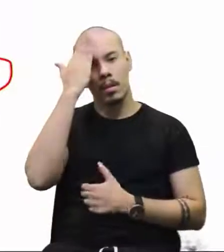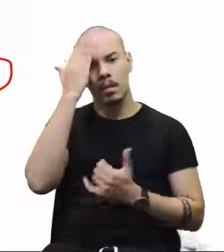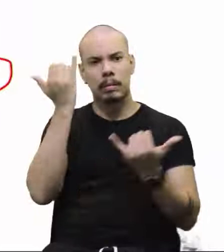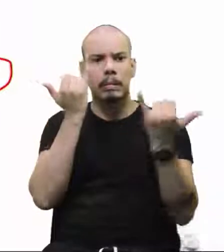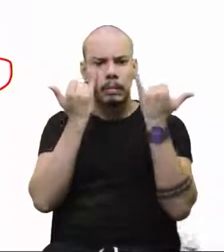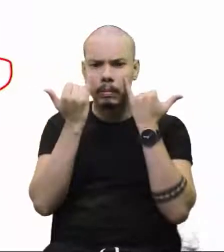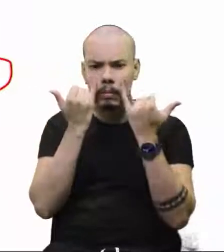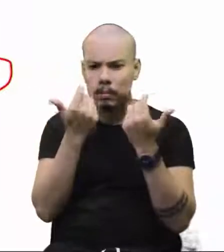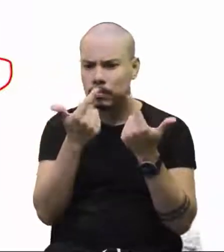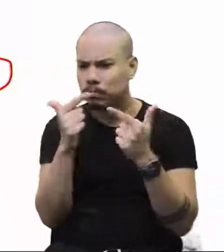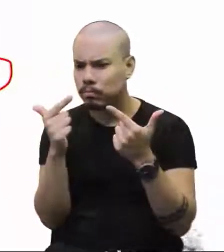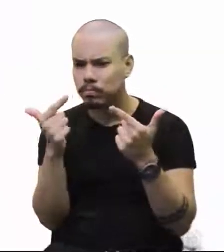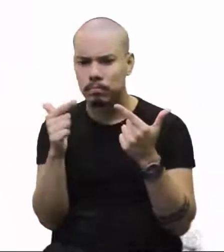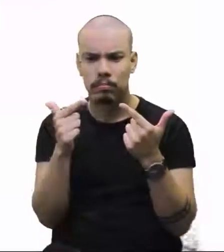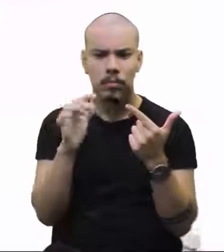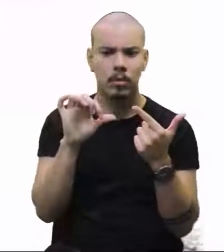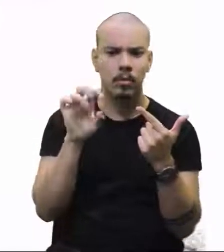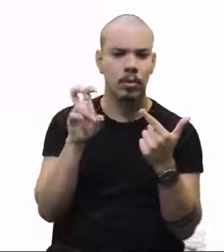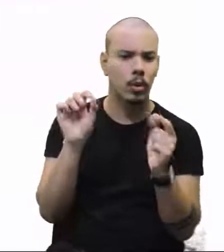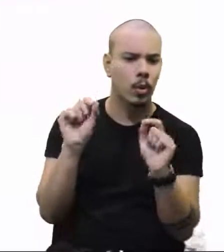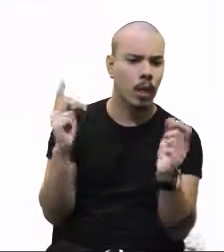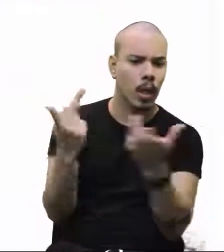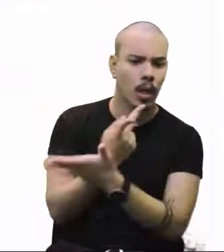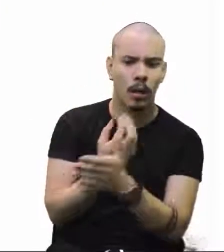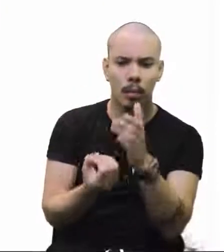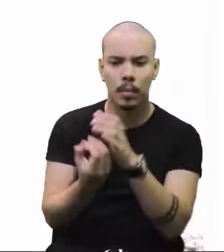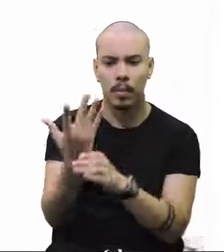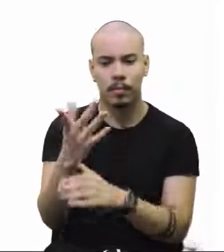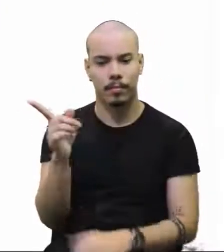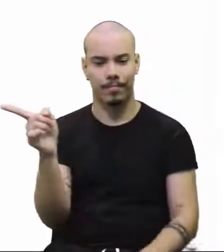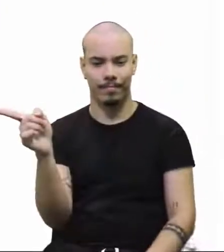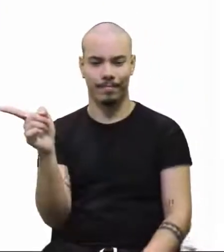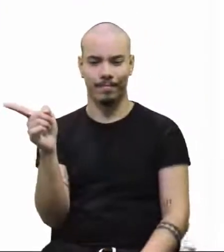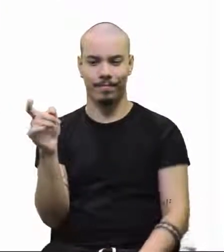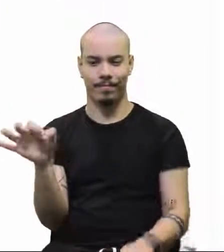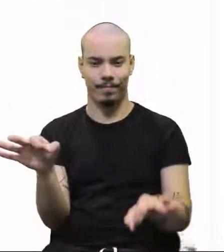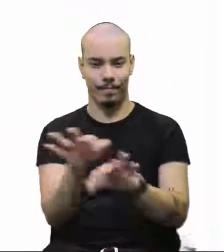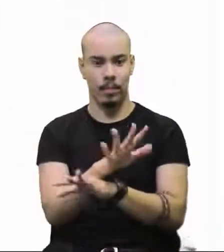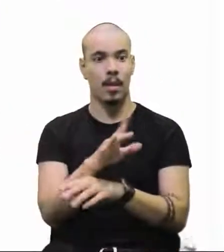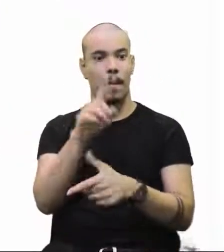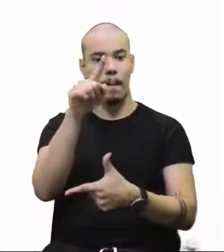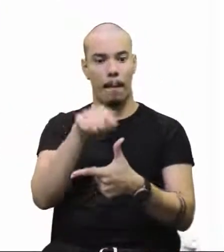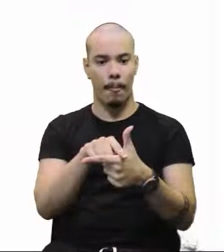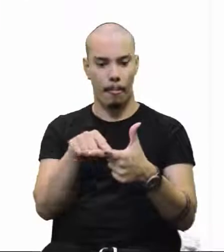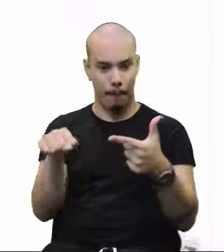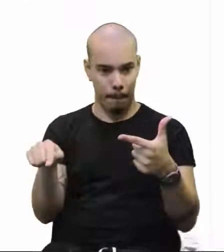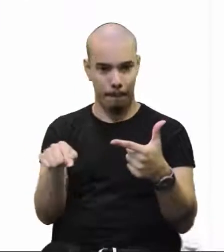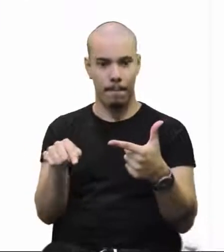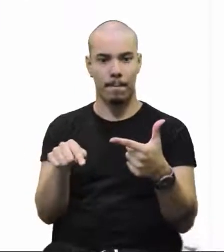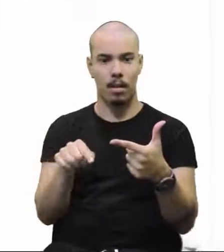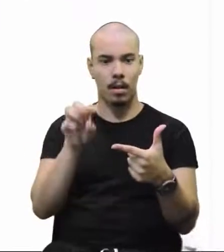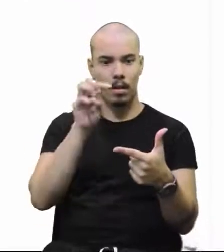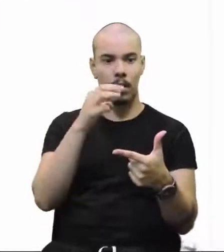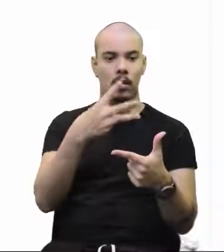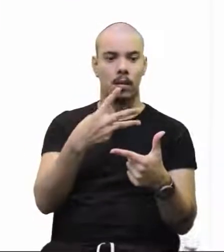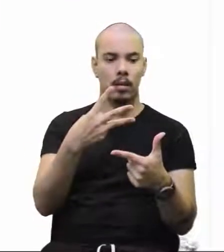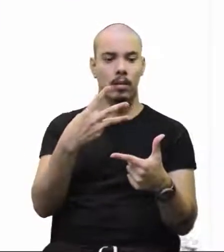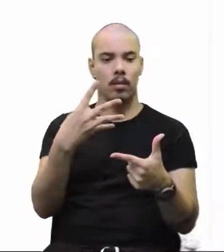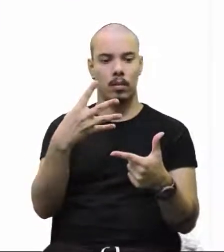tinha 95, de onde apareceu, o que aconteceu? Tá aí. Dividiu 342 km por hora